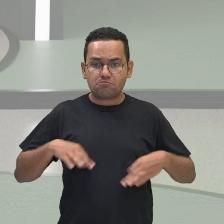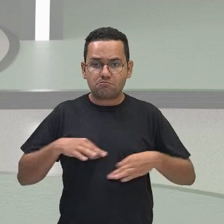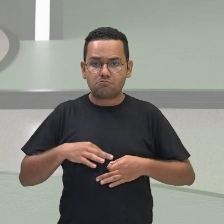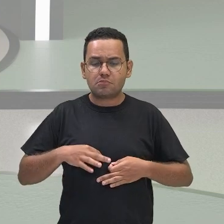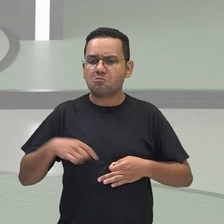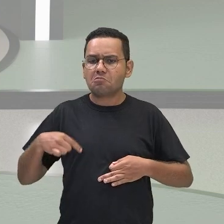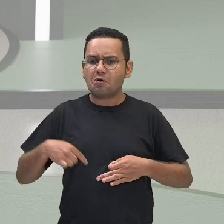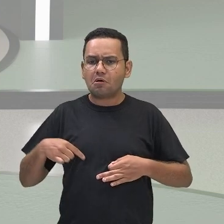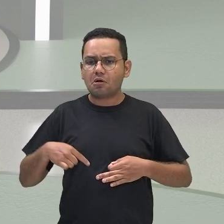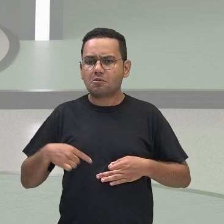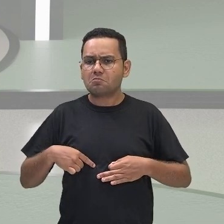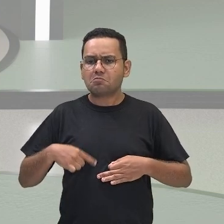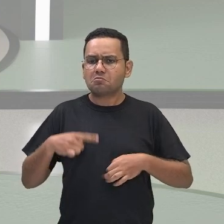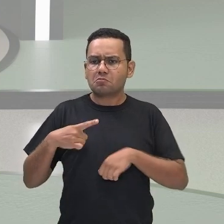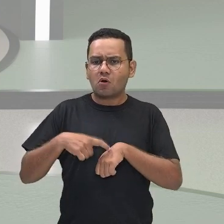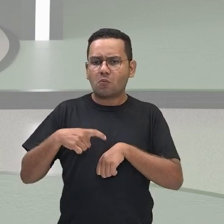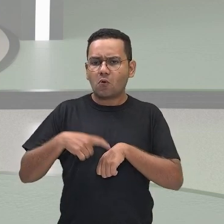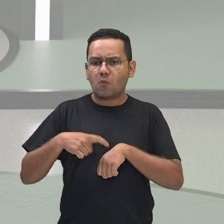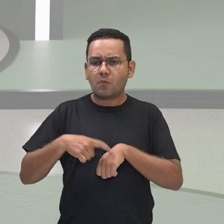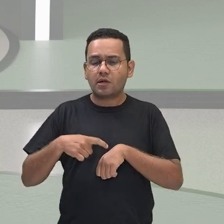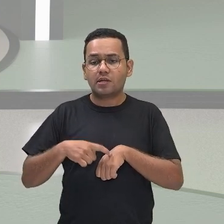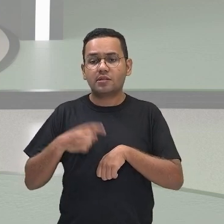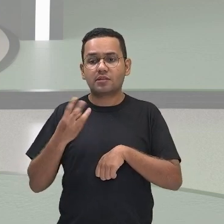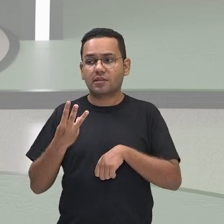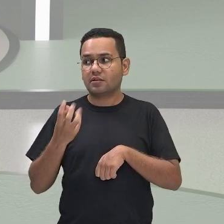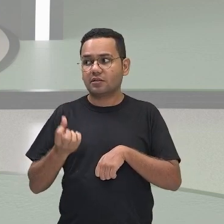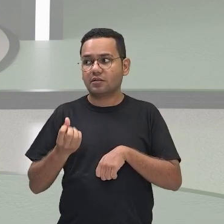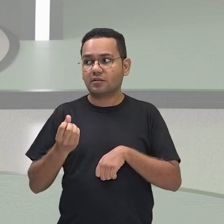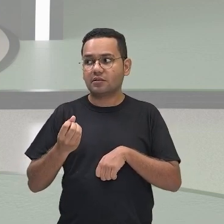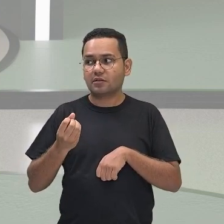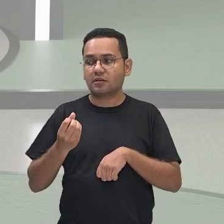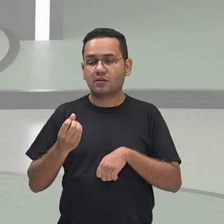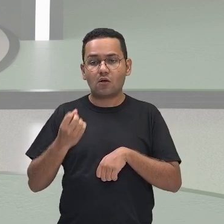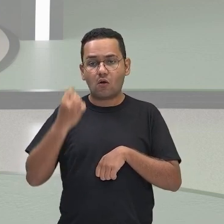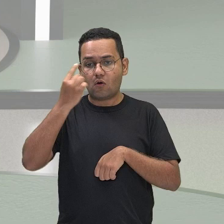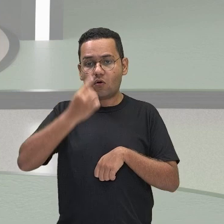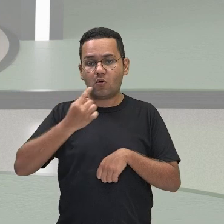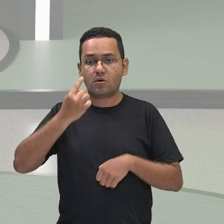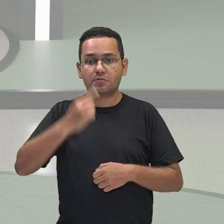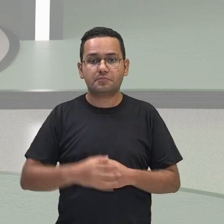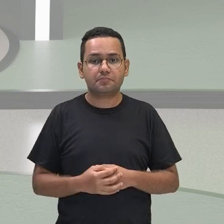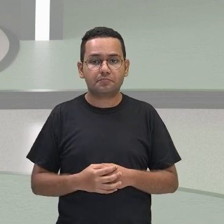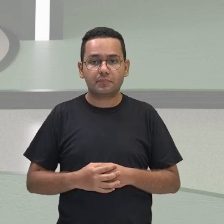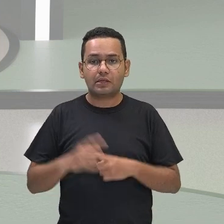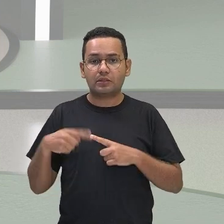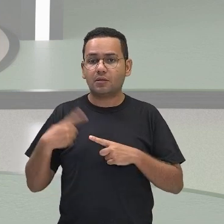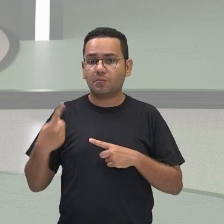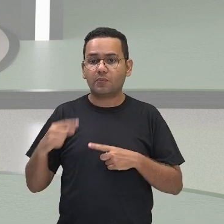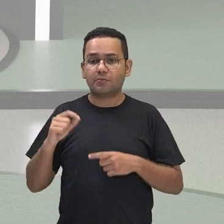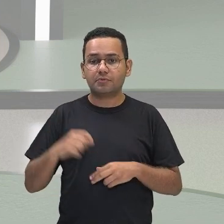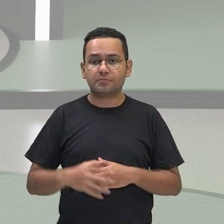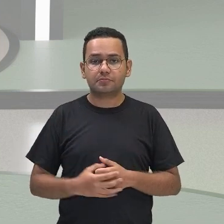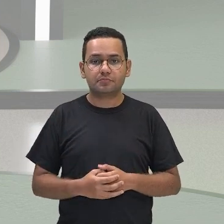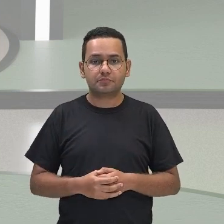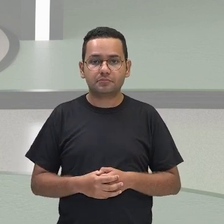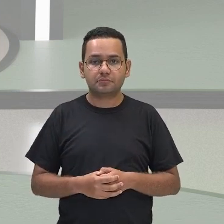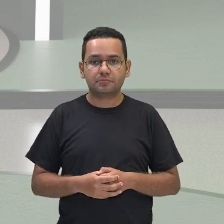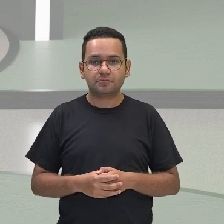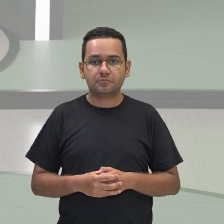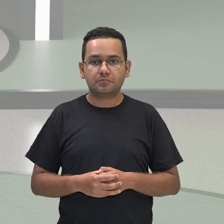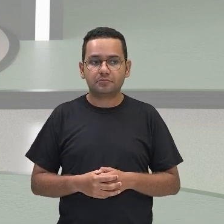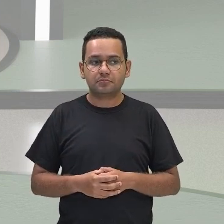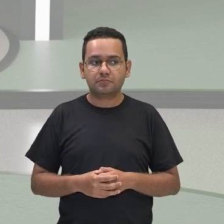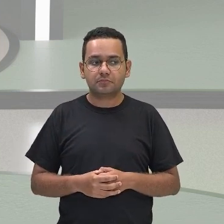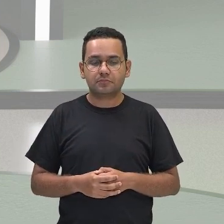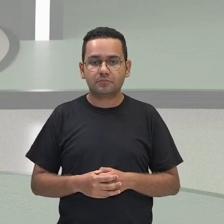ser fecundado? 36 horas, certo? Após isso, ele